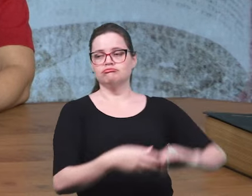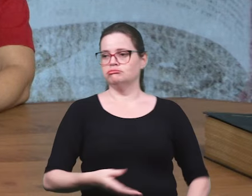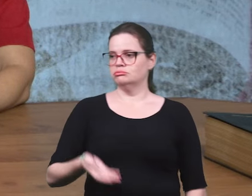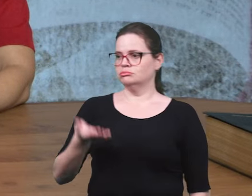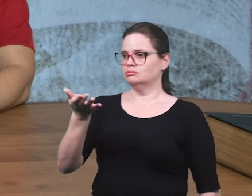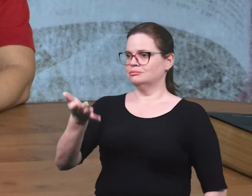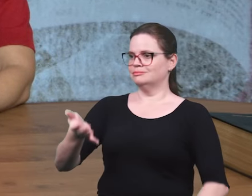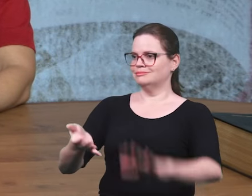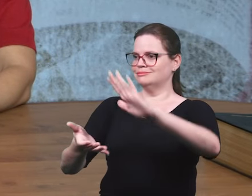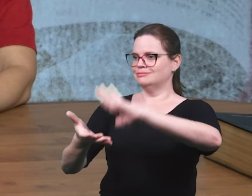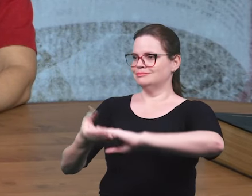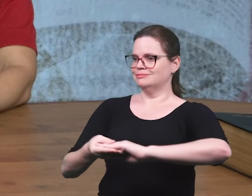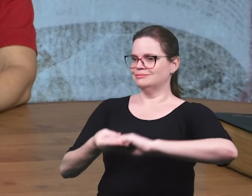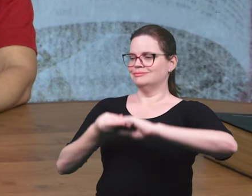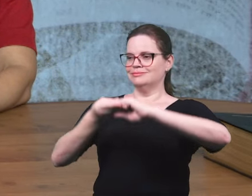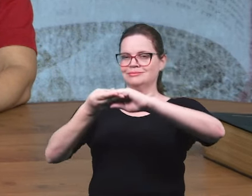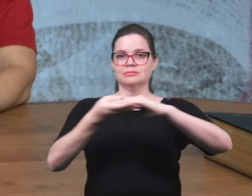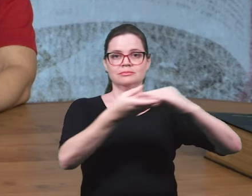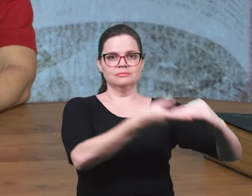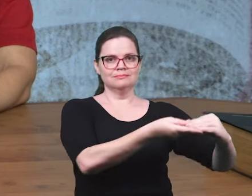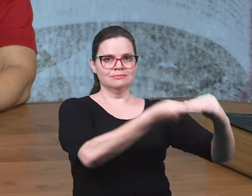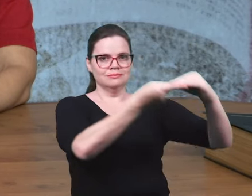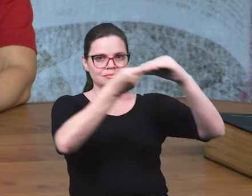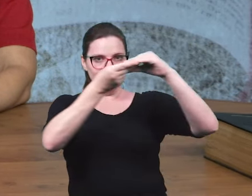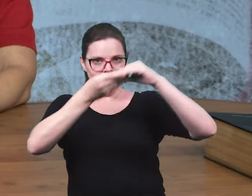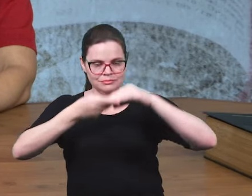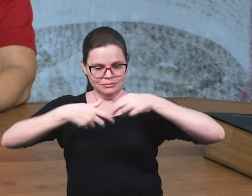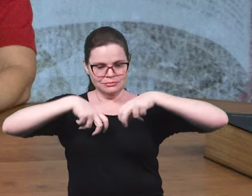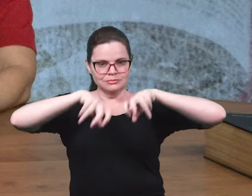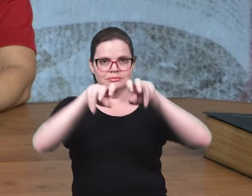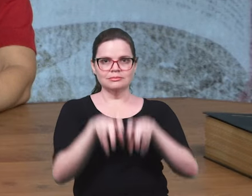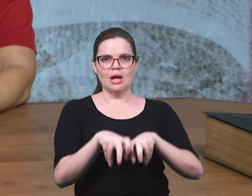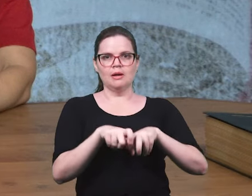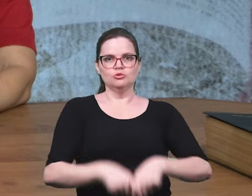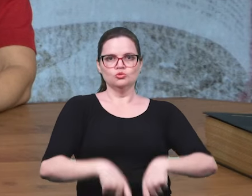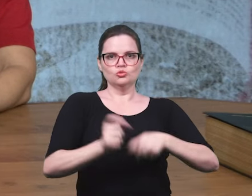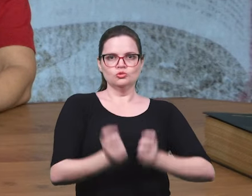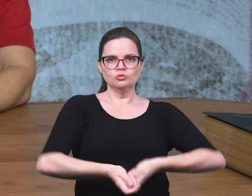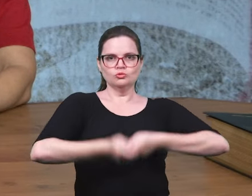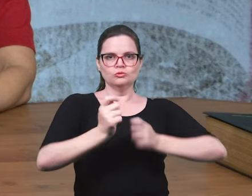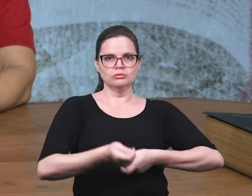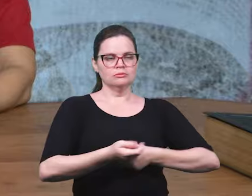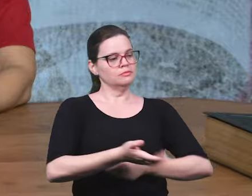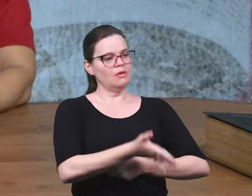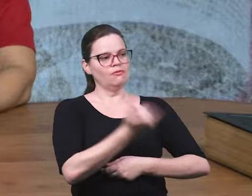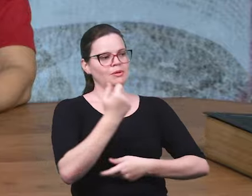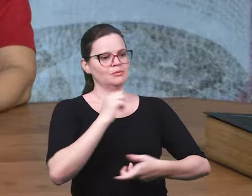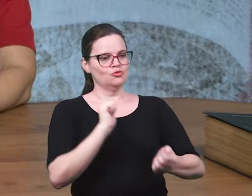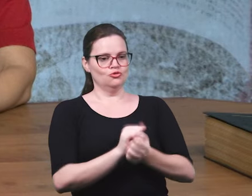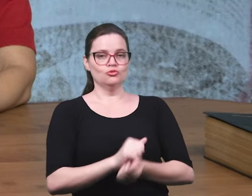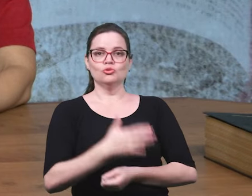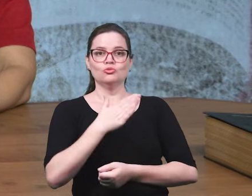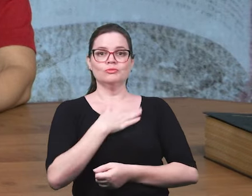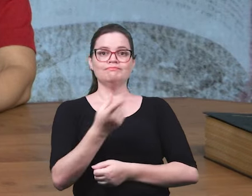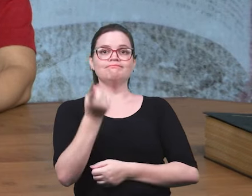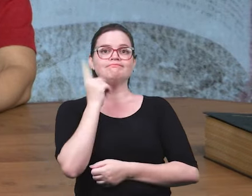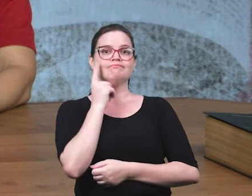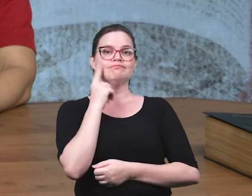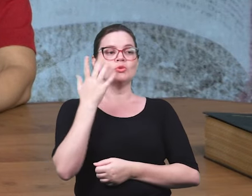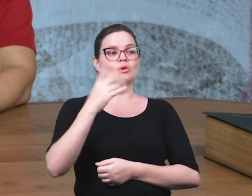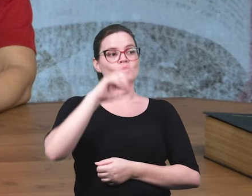mão e fê-lo subir consigo ao carro. E disse: vai comigo e verás o